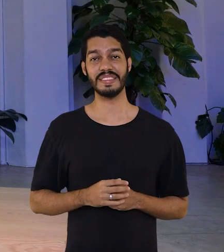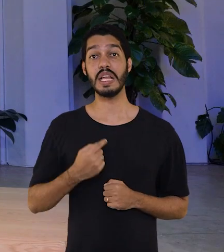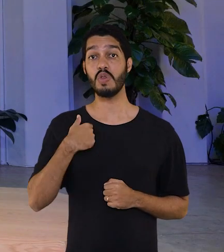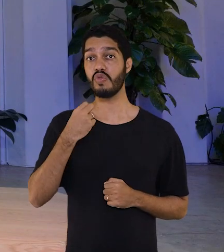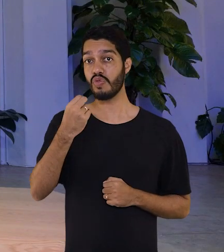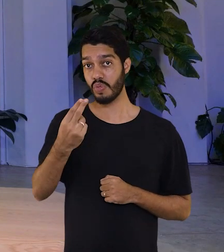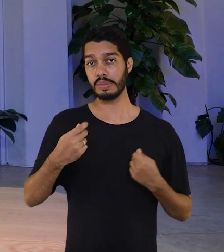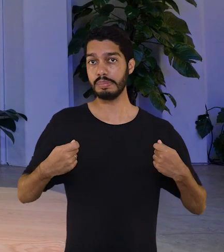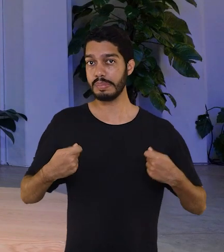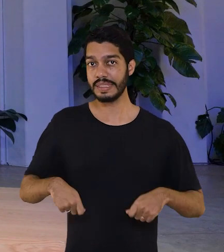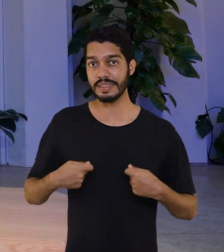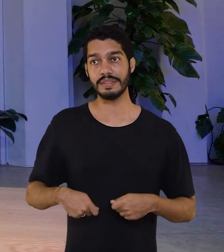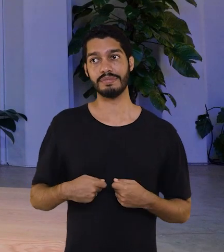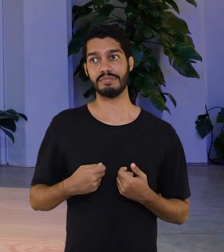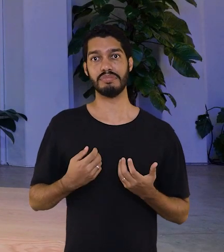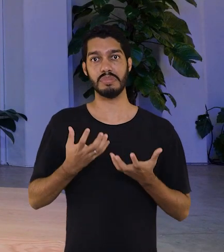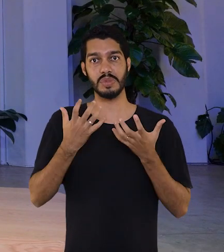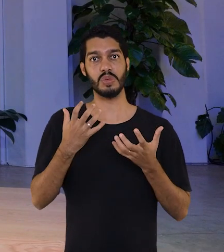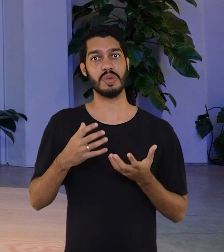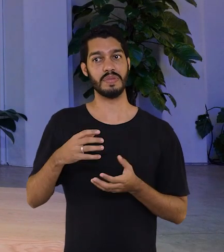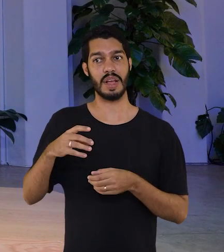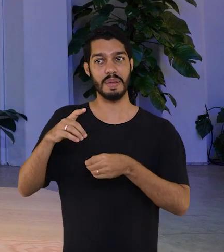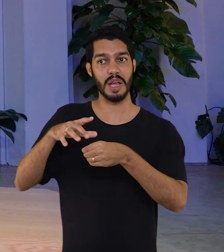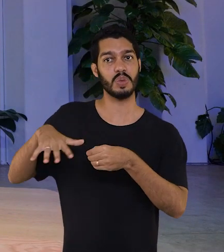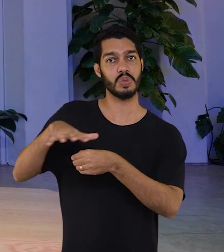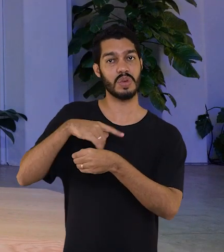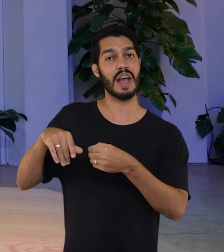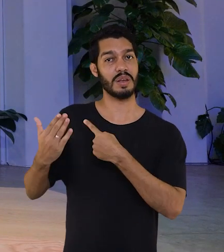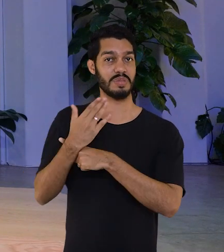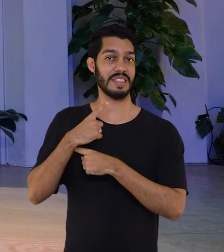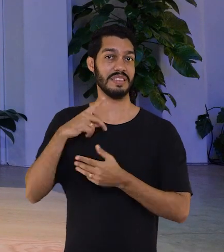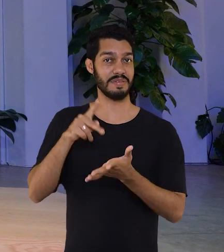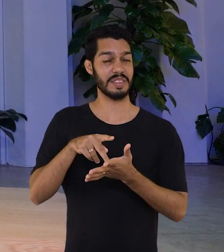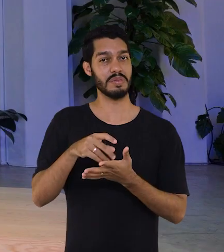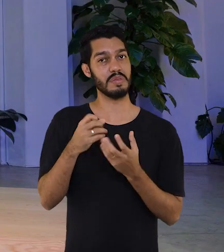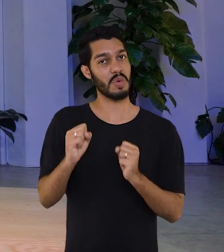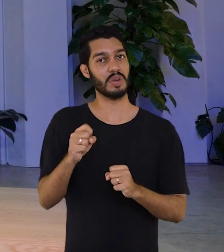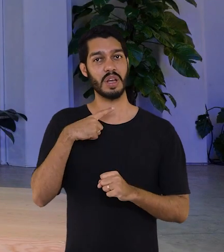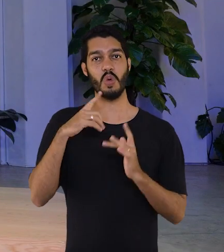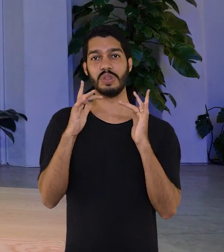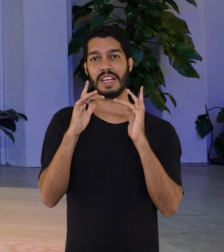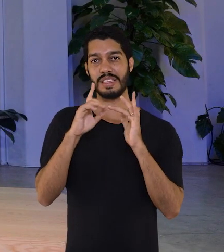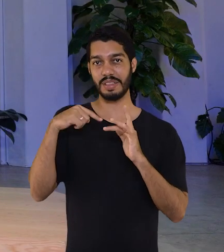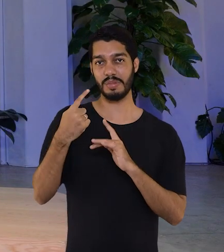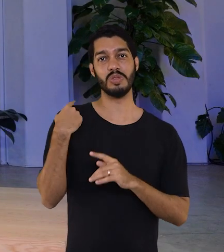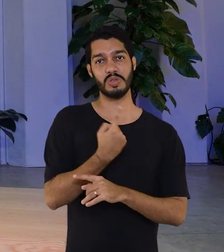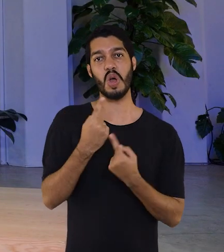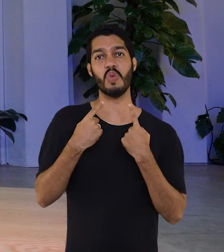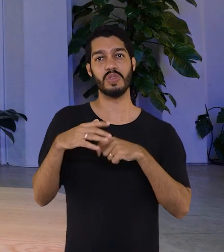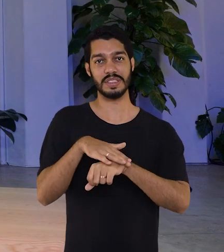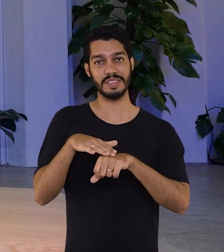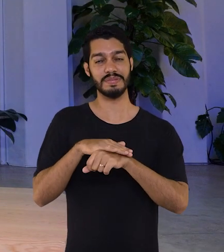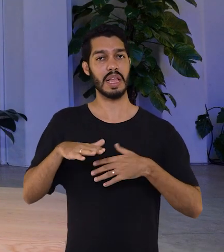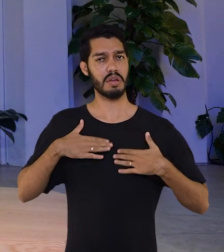Eu vou precisar muito do departamento lá para me ajudar. Com certeza. Não, pode pegar meu contato